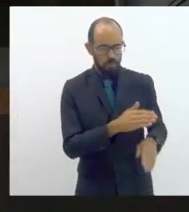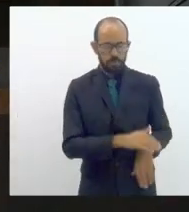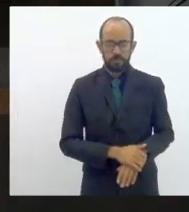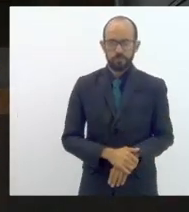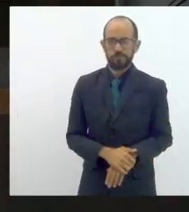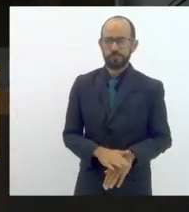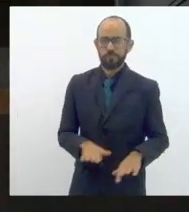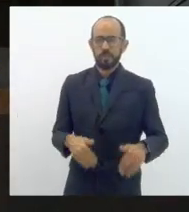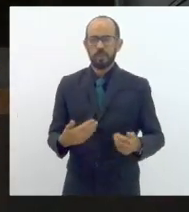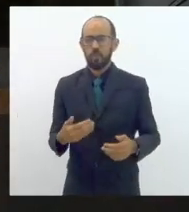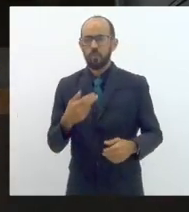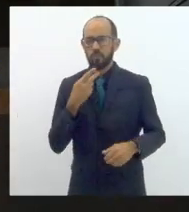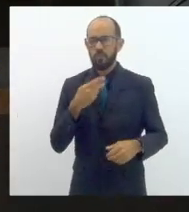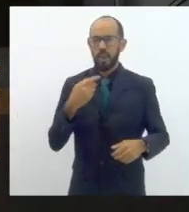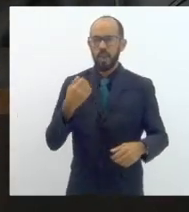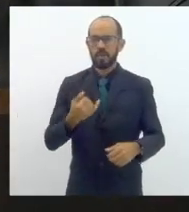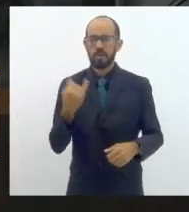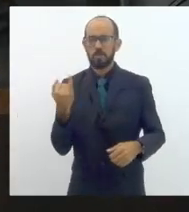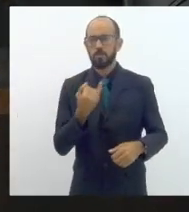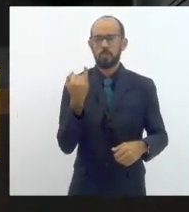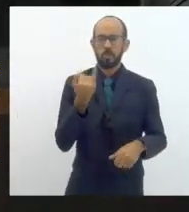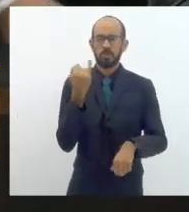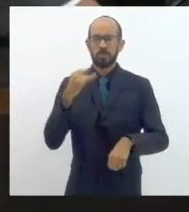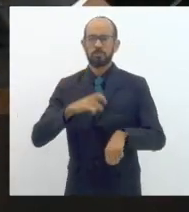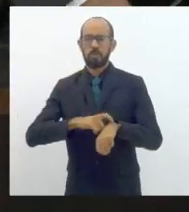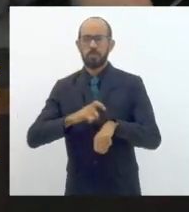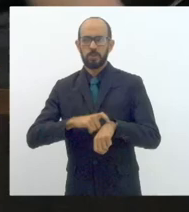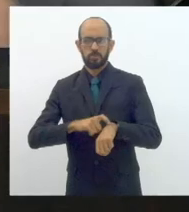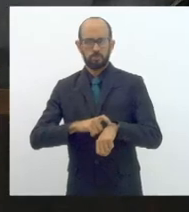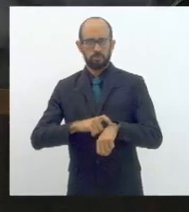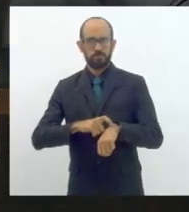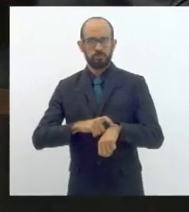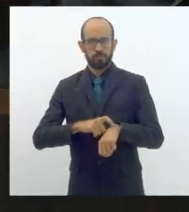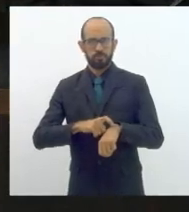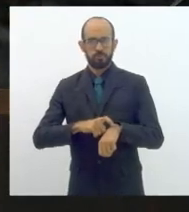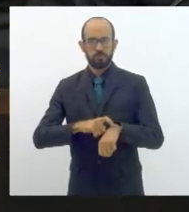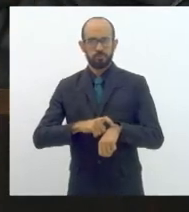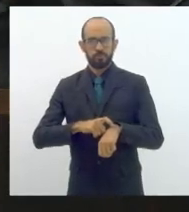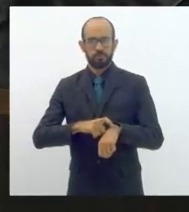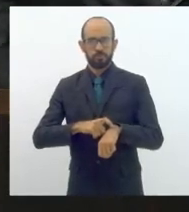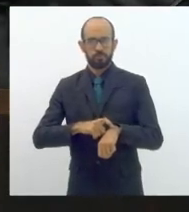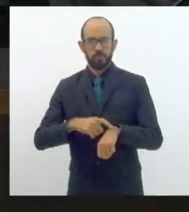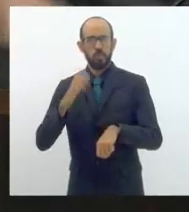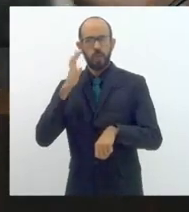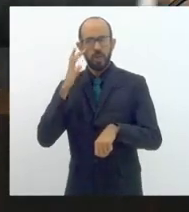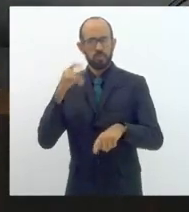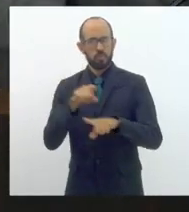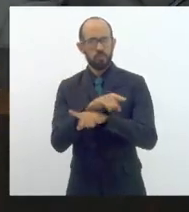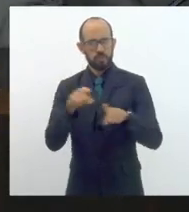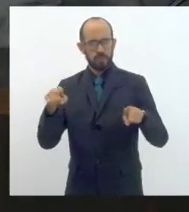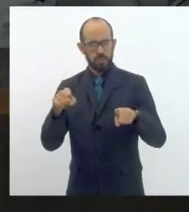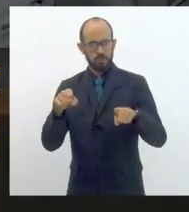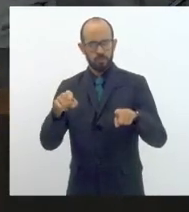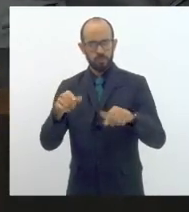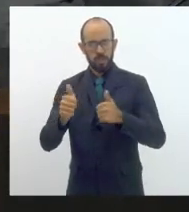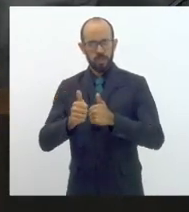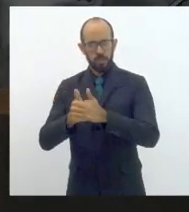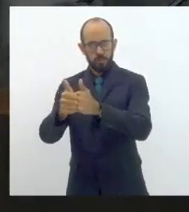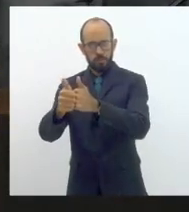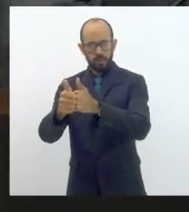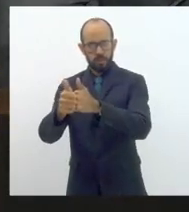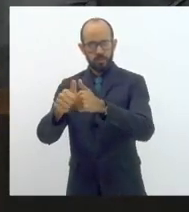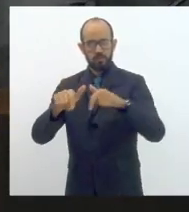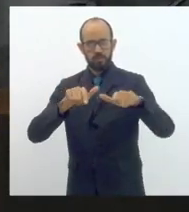dizer da importância desse momento. Eu acho que vocês vão estar conosco agora acompanhando os trabalhos dos